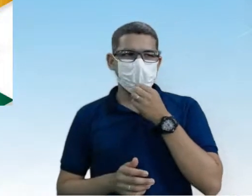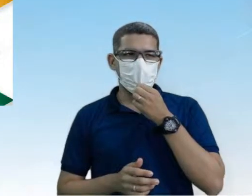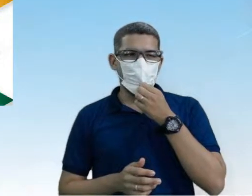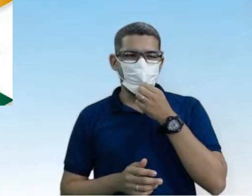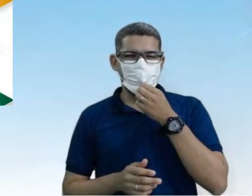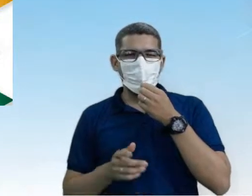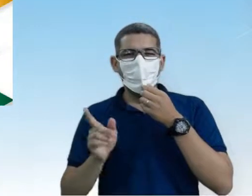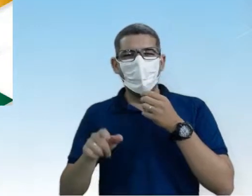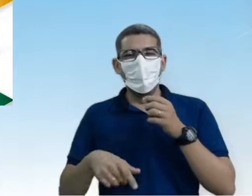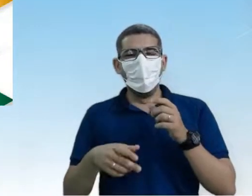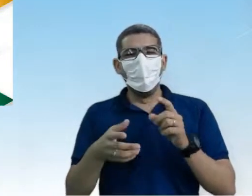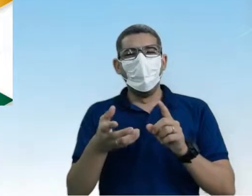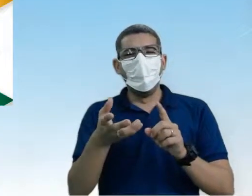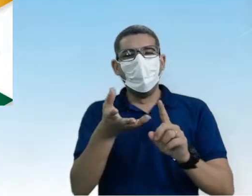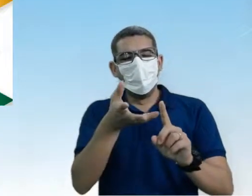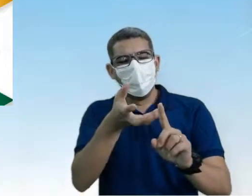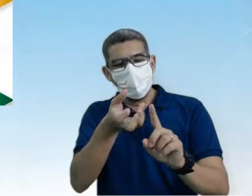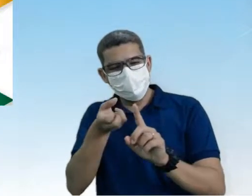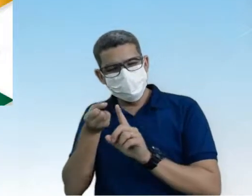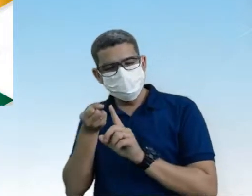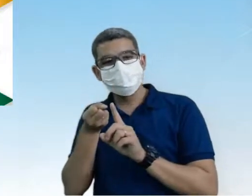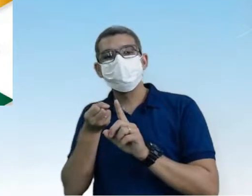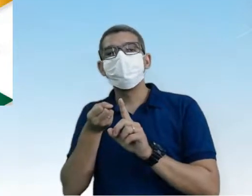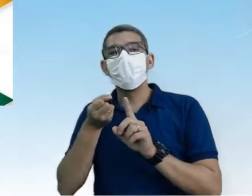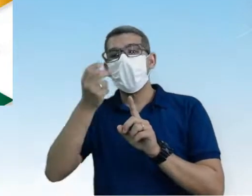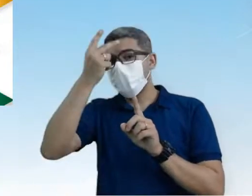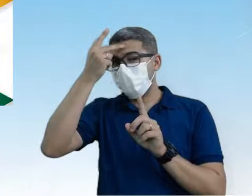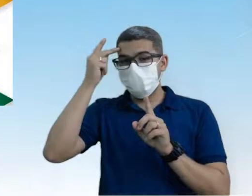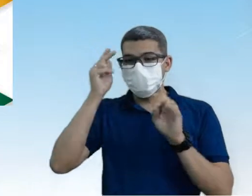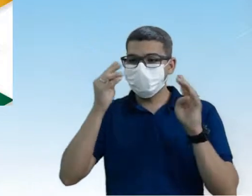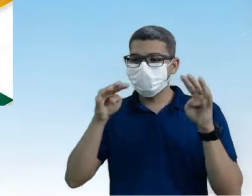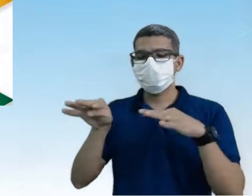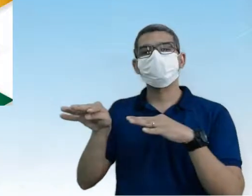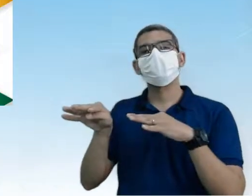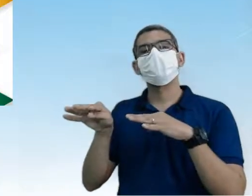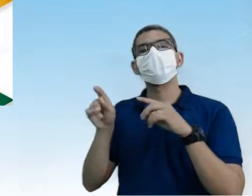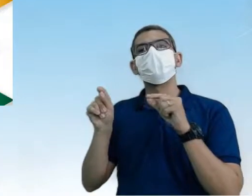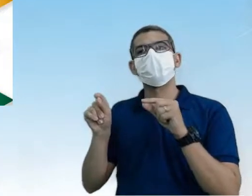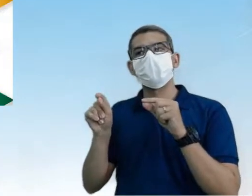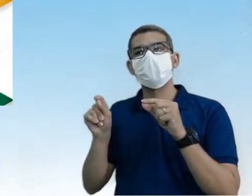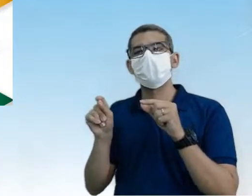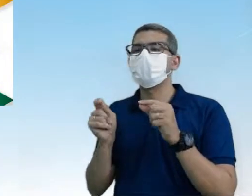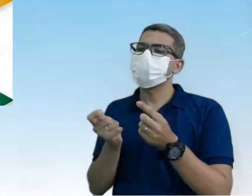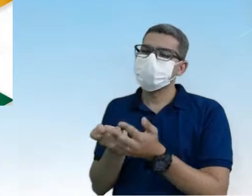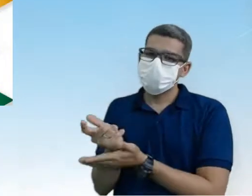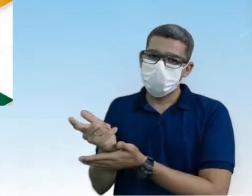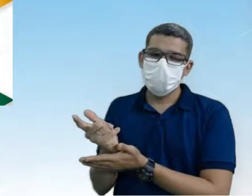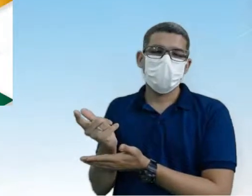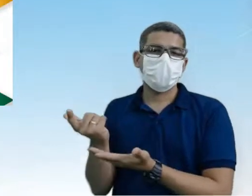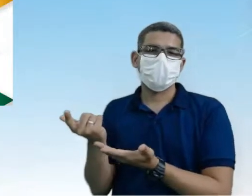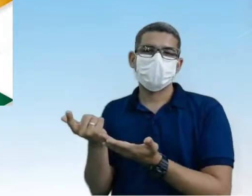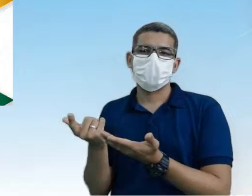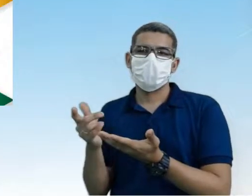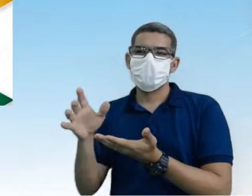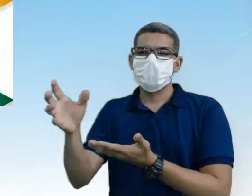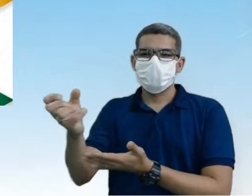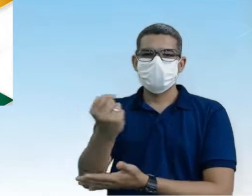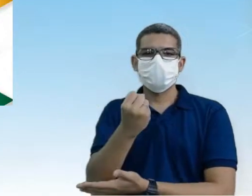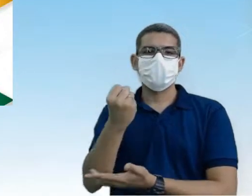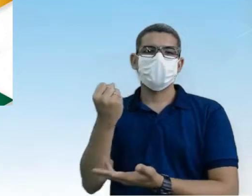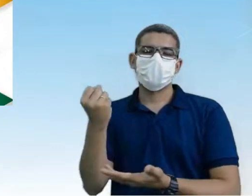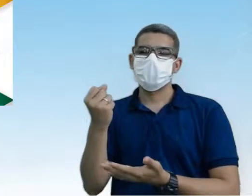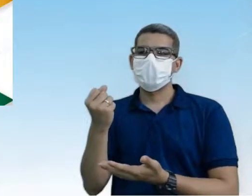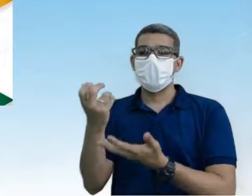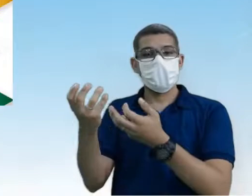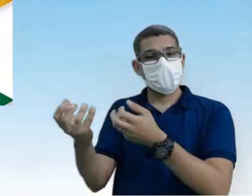para atrair a atenção da sua audiência para que ela faça aquisição do objeto, da